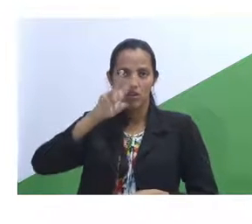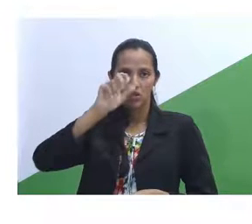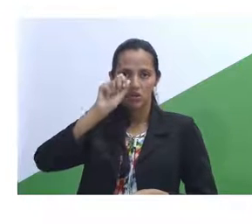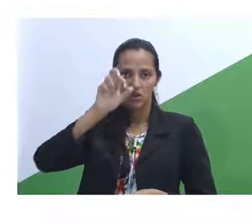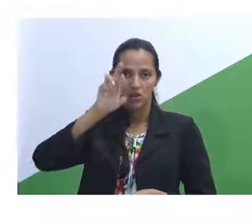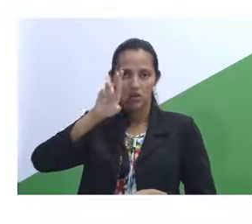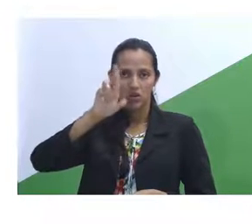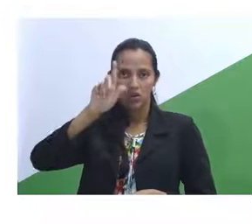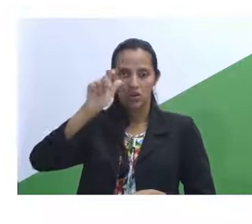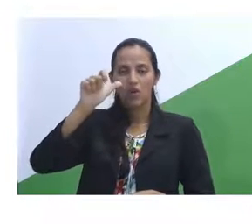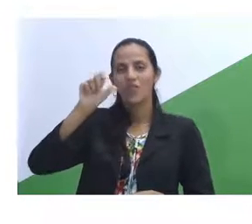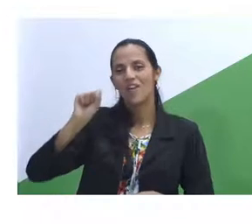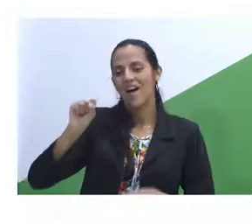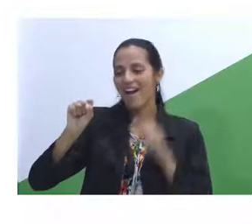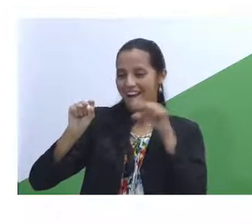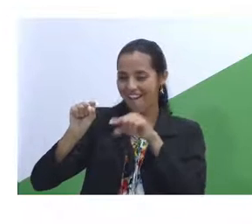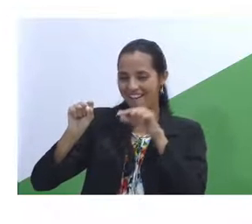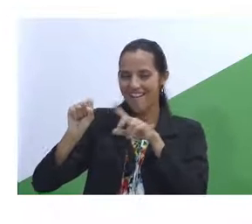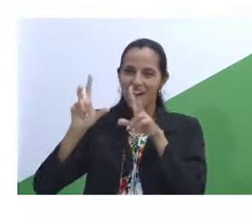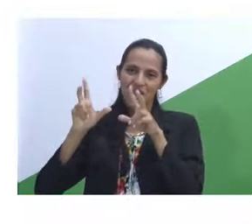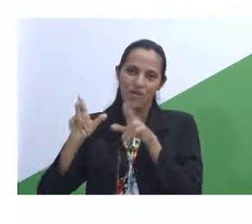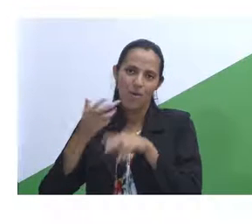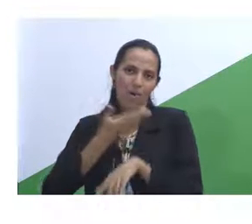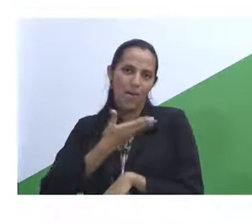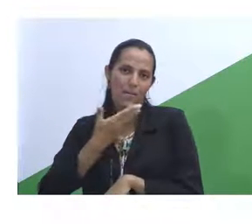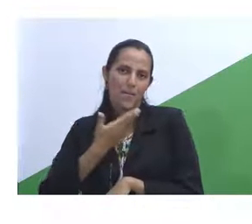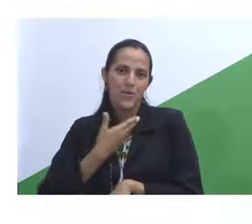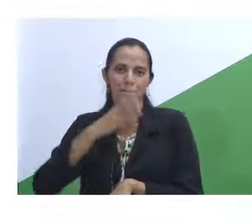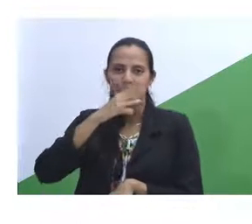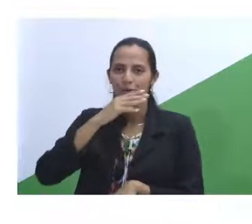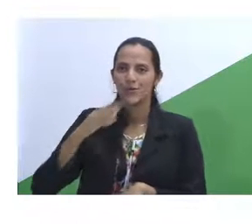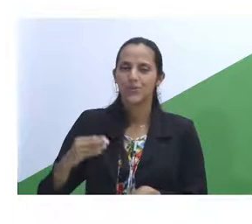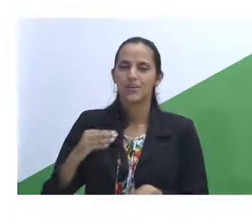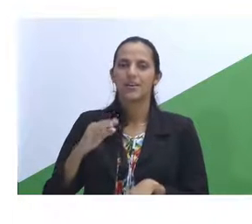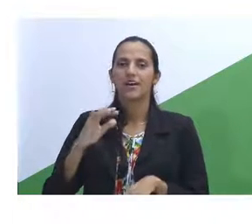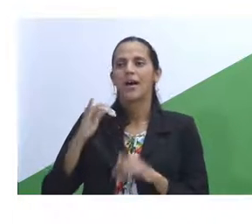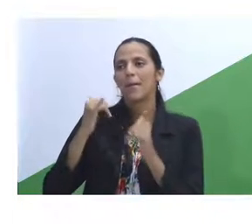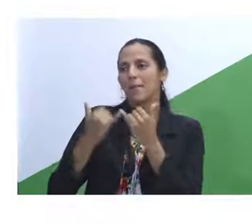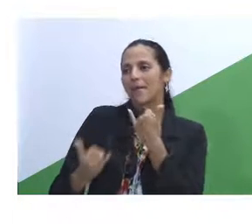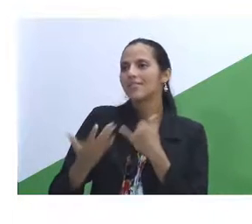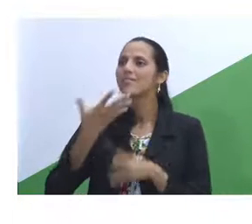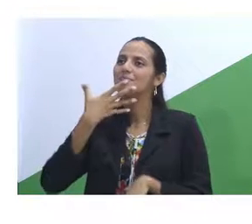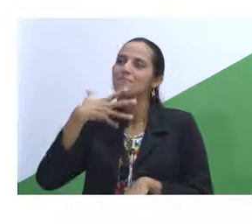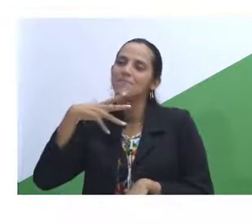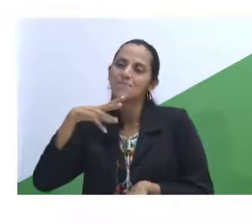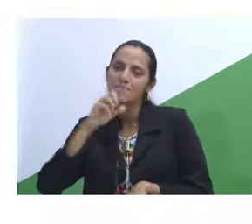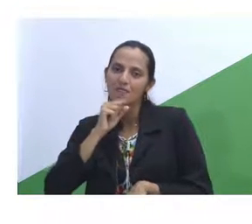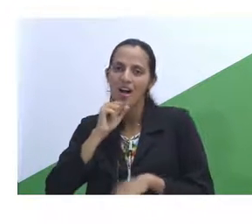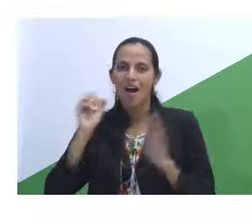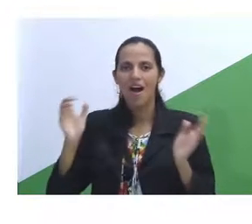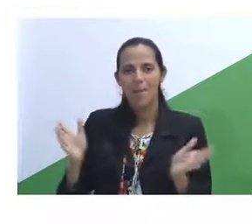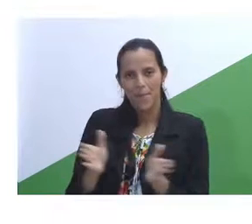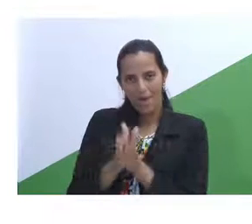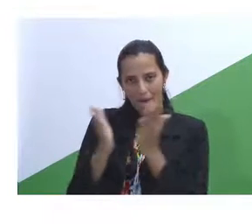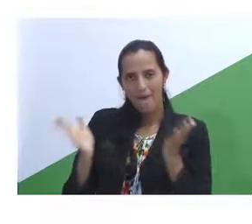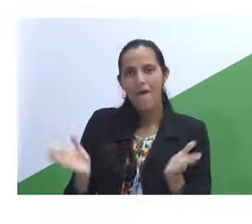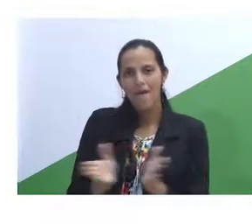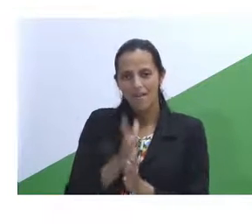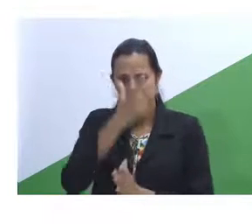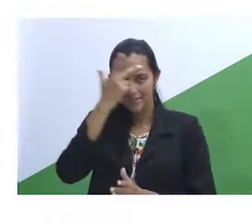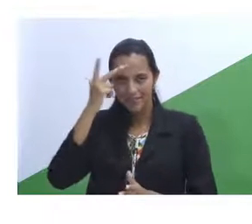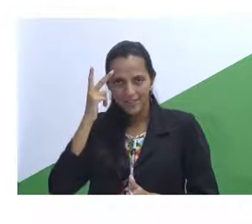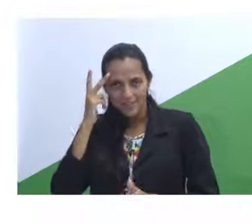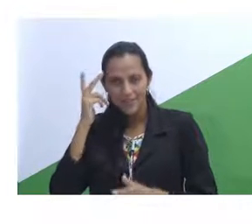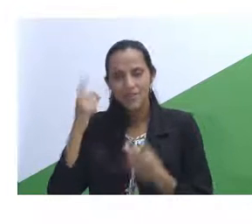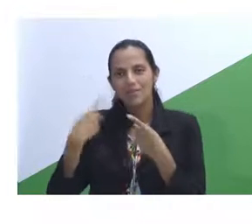amigo das crianças, pai dos trabalhadores, por vezes, ele é chamado pai dos pobres, para doar benefício,